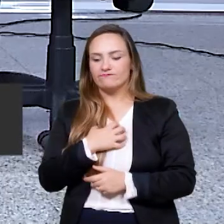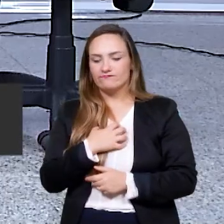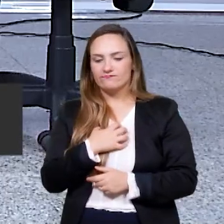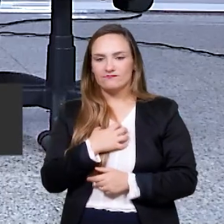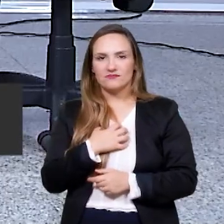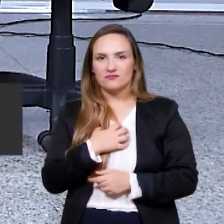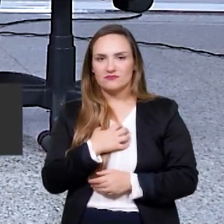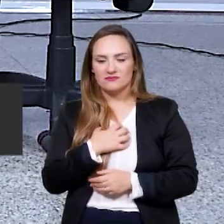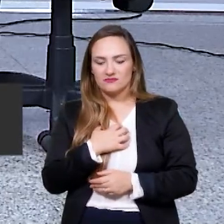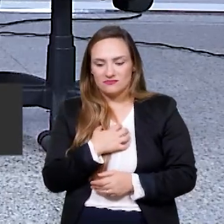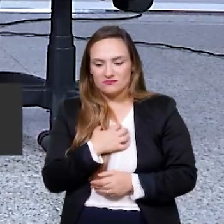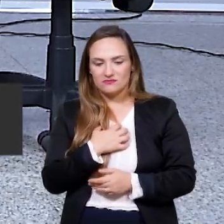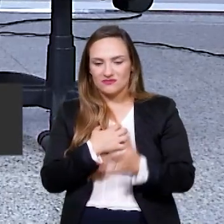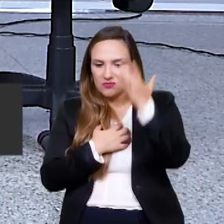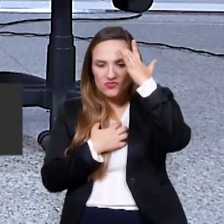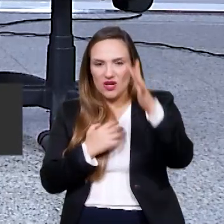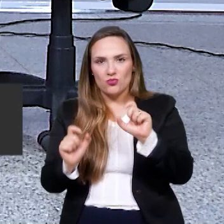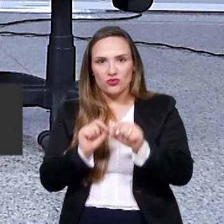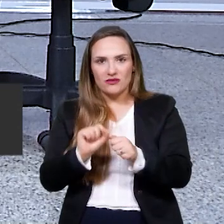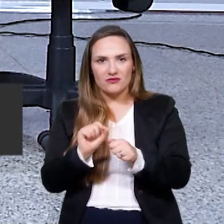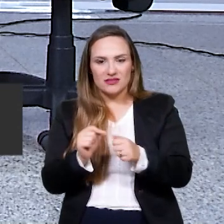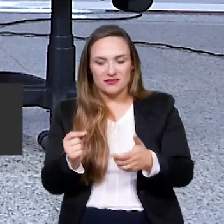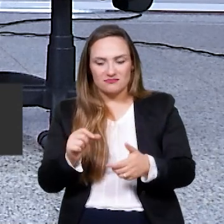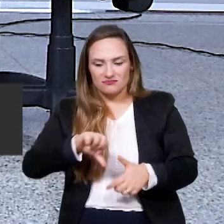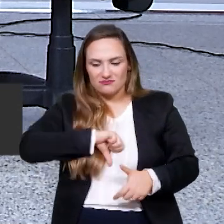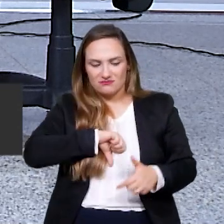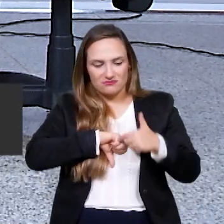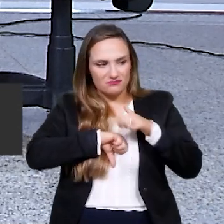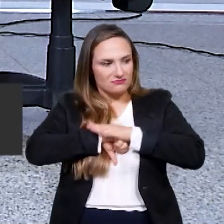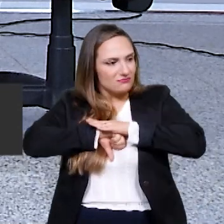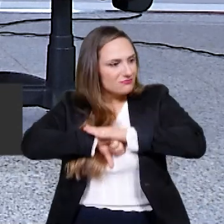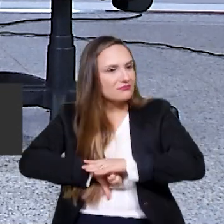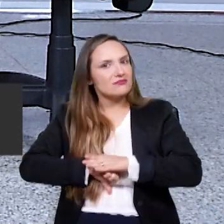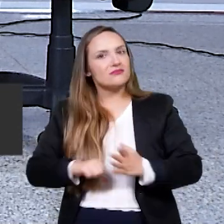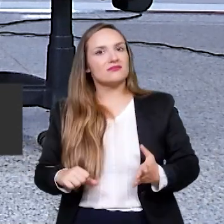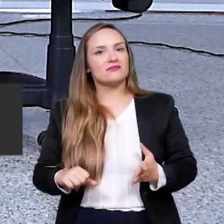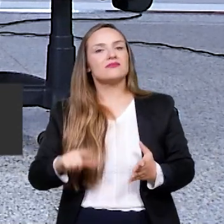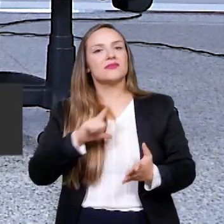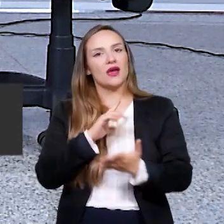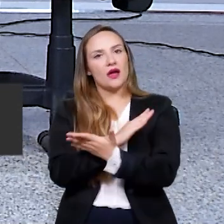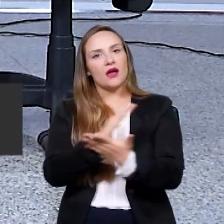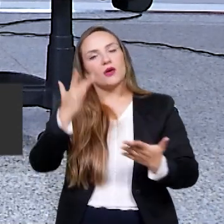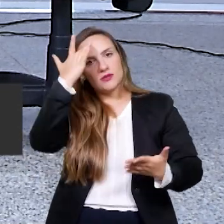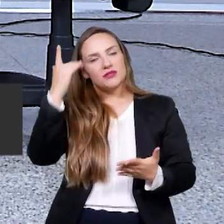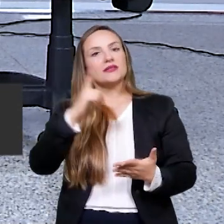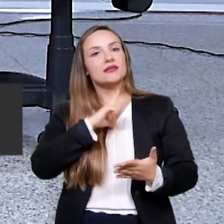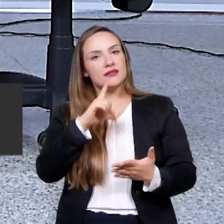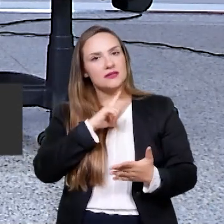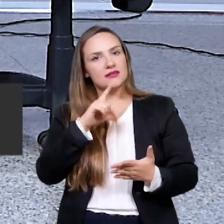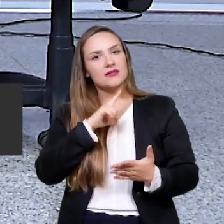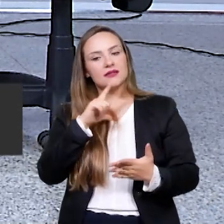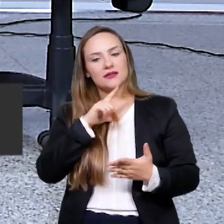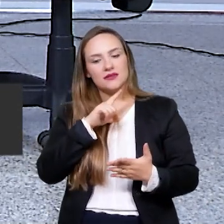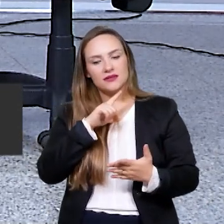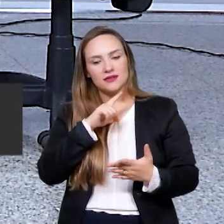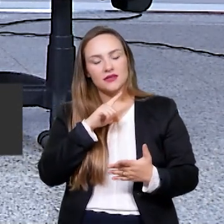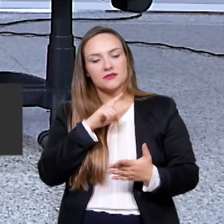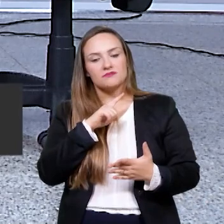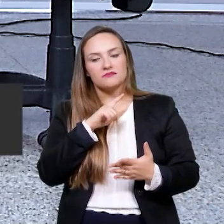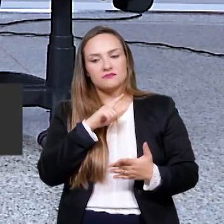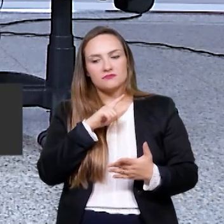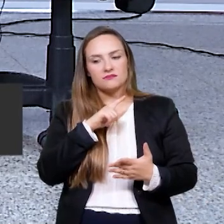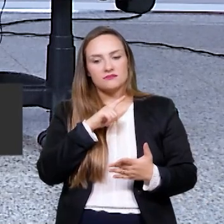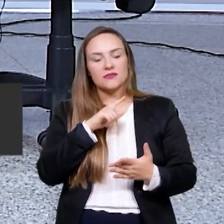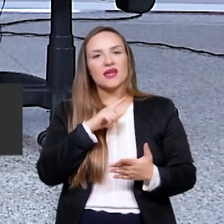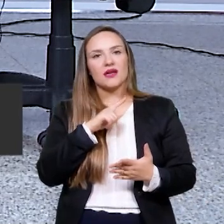sabe lidar com essa questão. Não. Né, de autoestima. As pessoas entram em depressão. Sério? Você já imaginou? Não é só dor. Você